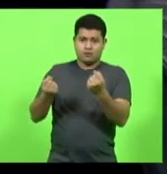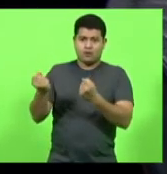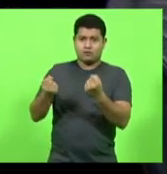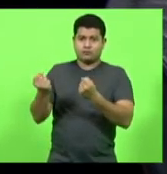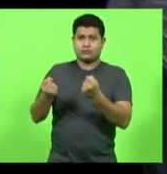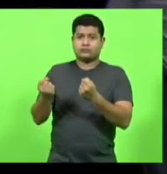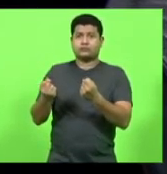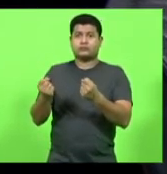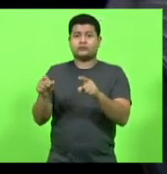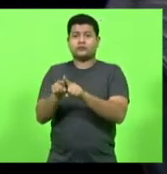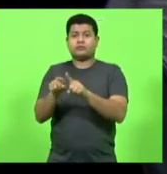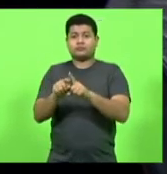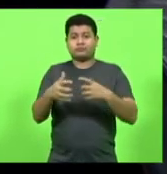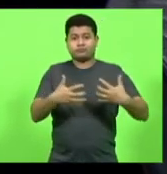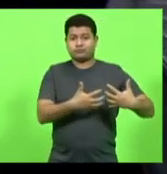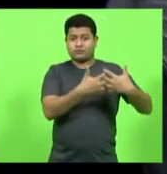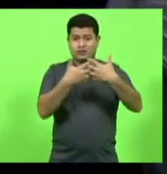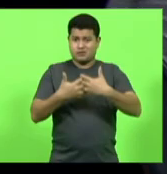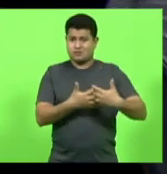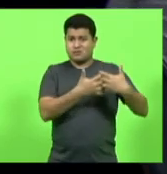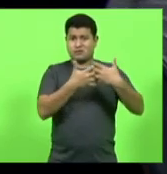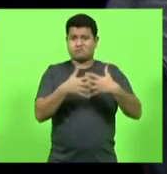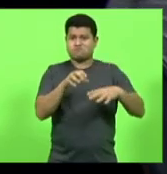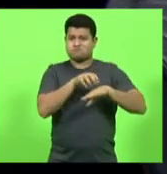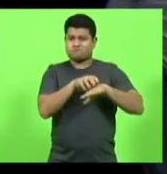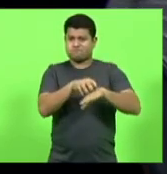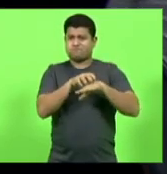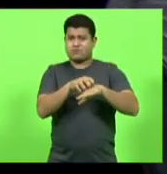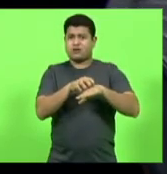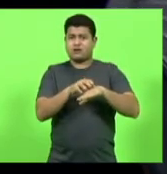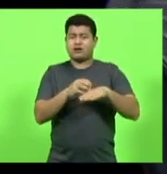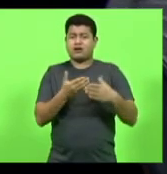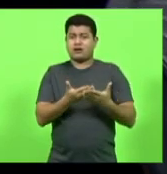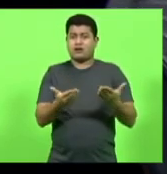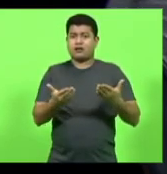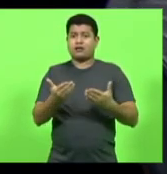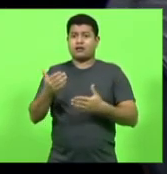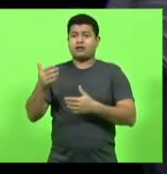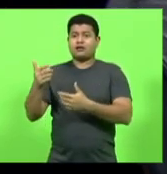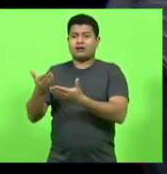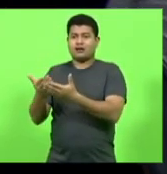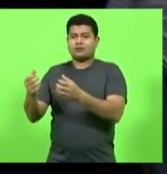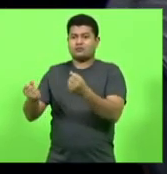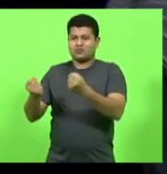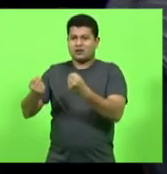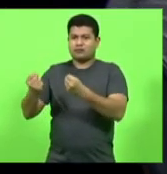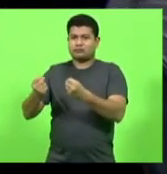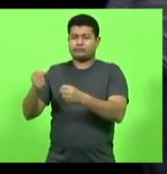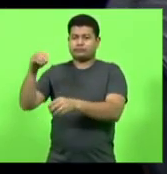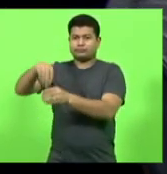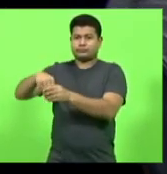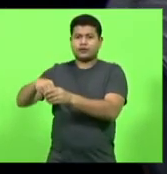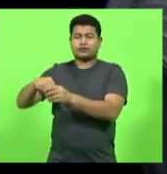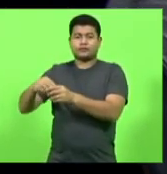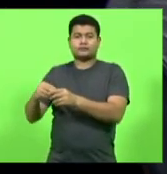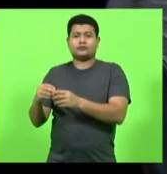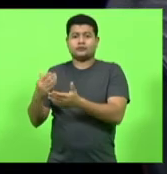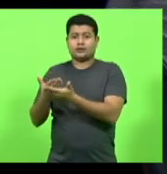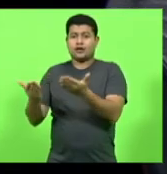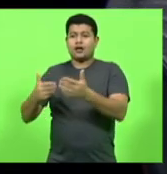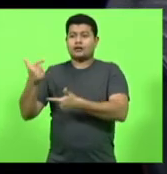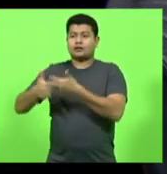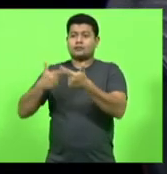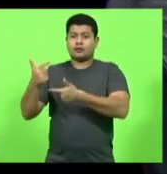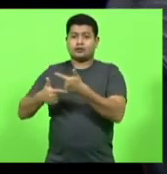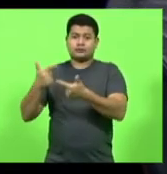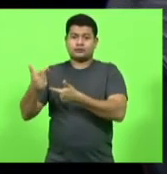um caminhão de ração. Os trabalhadores do veículo estavam indo a Iporã do Oeste trabalhar, trabalhadores